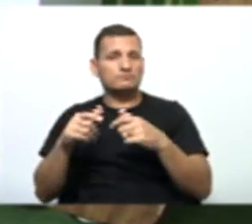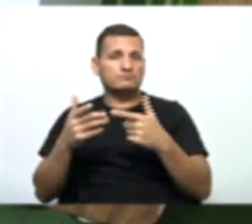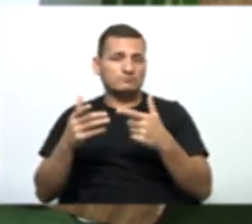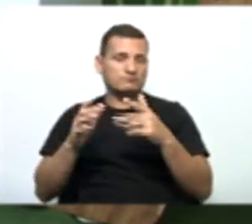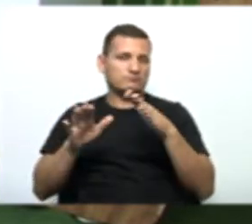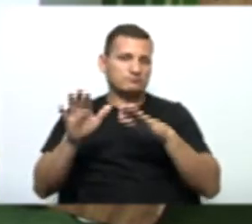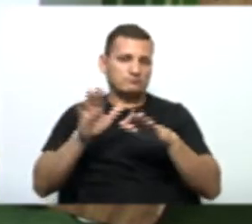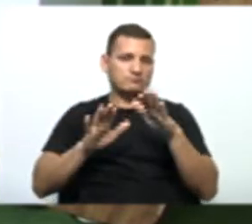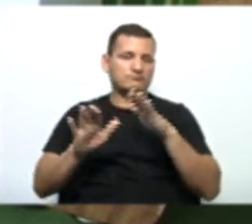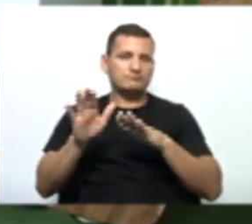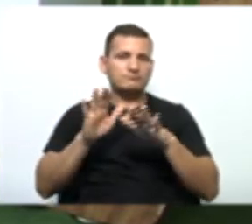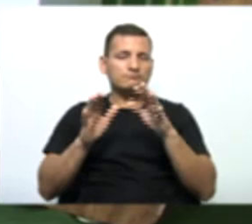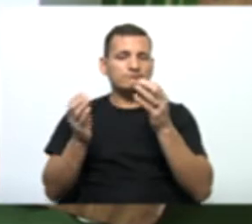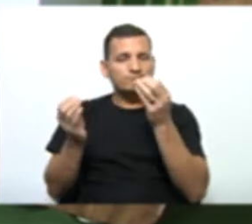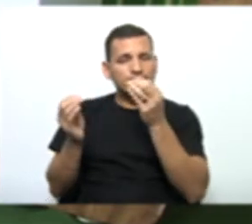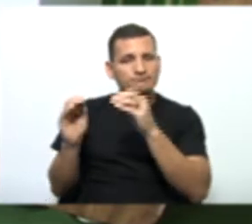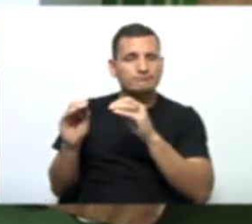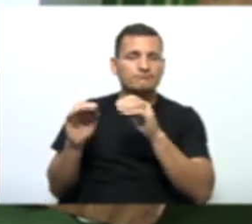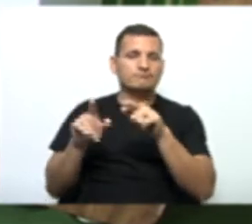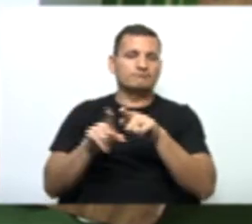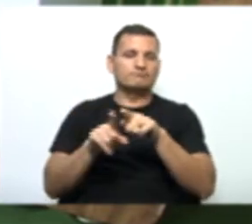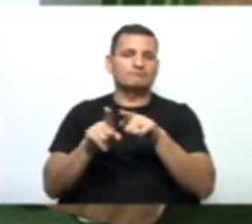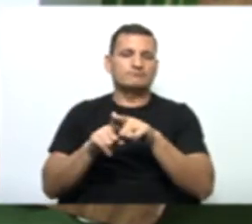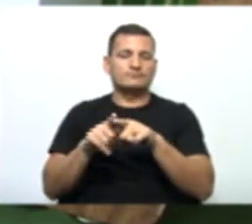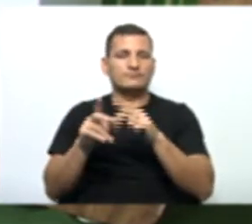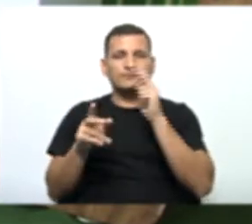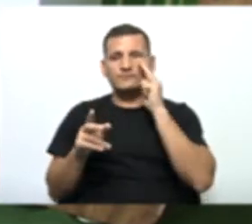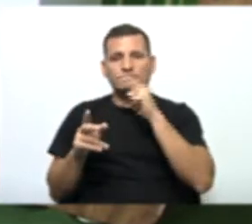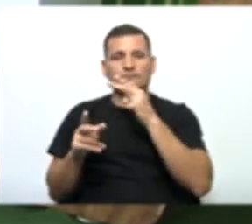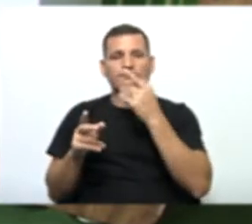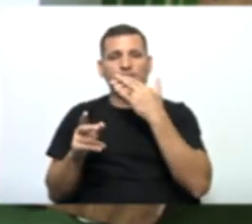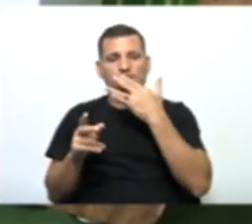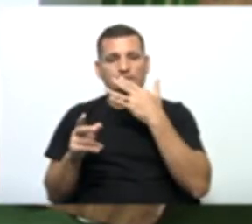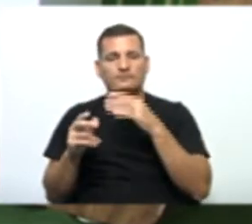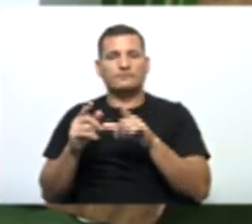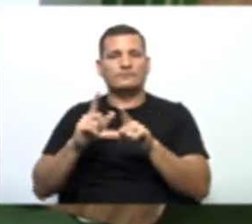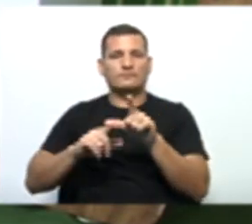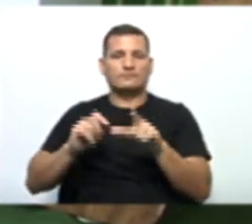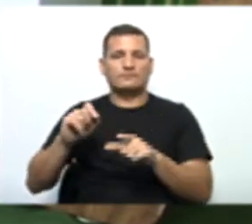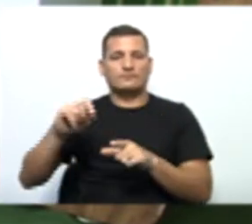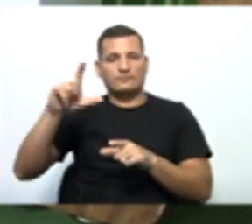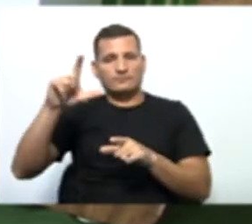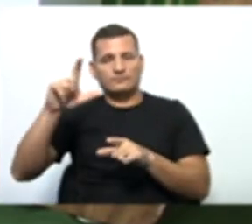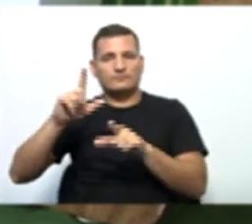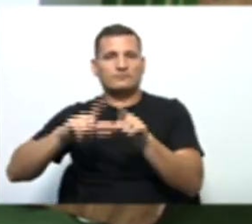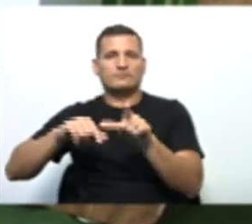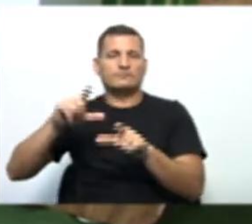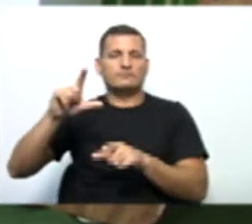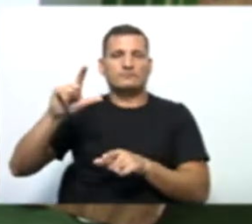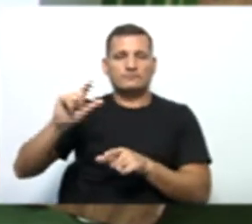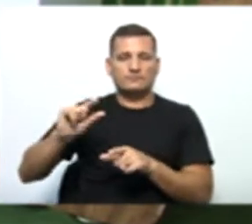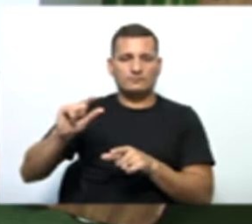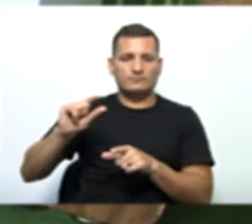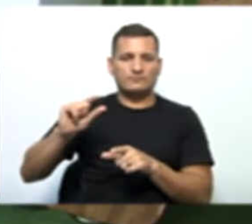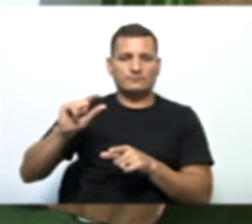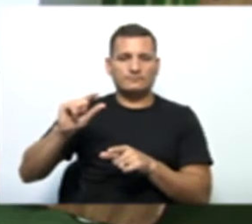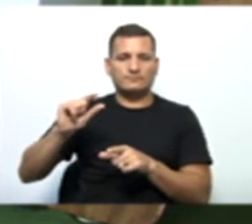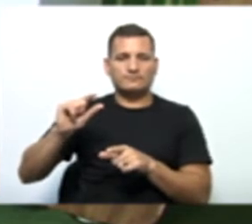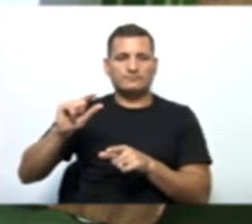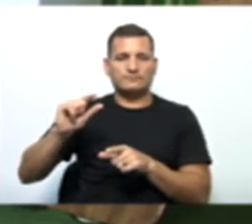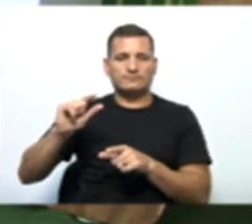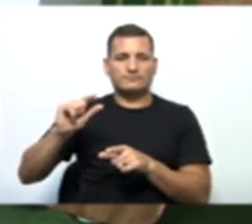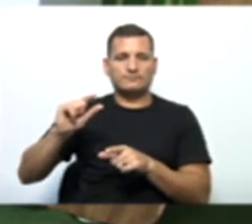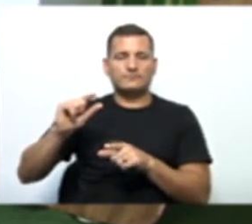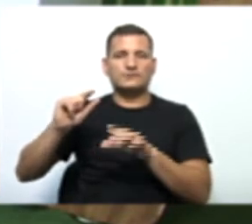cuidado que a gente deve ter. Olha lá o contraste. Fonte grande e uma menor. Teve